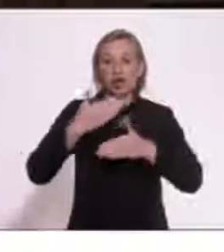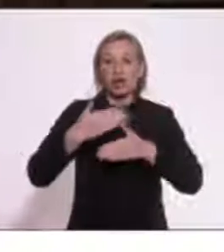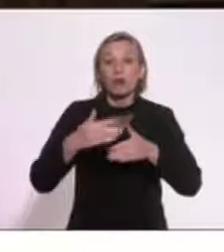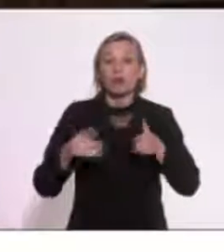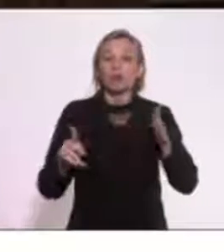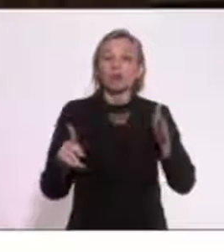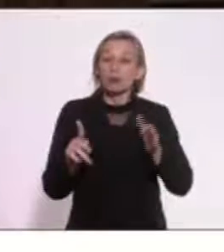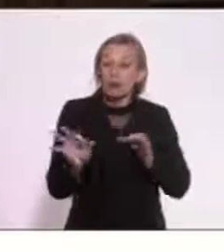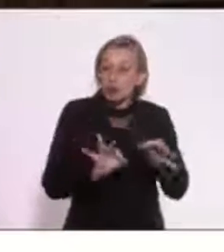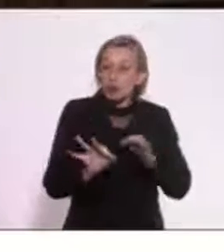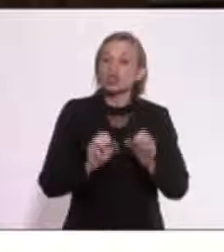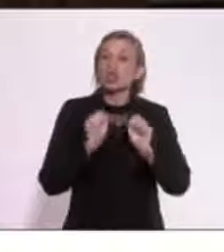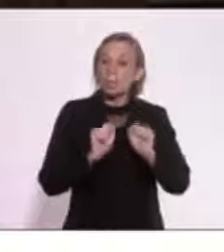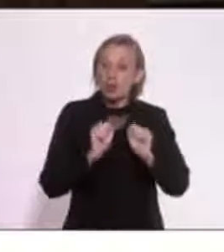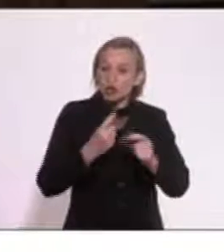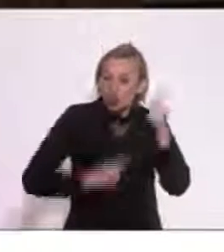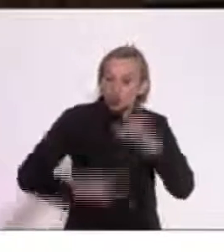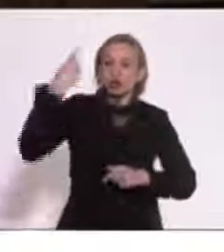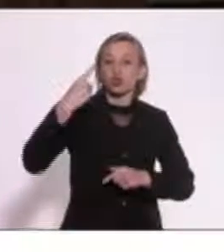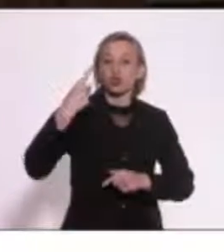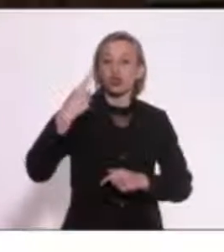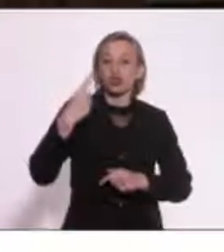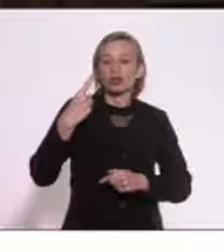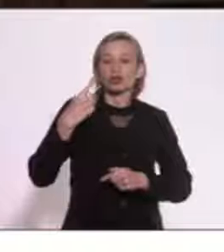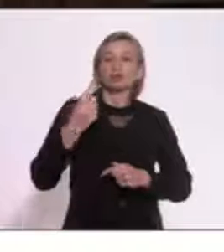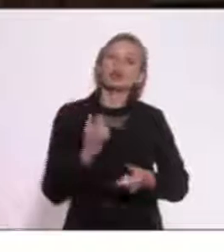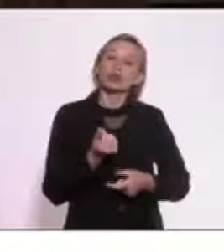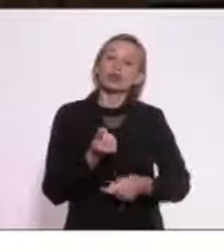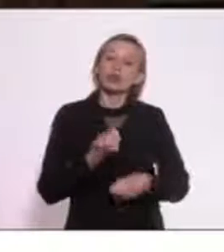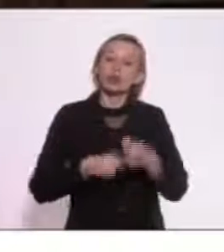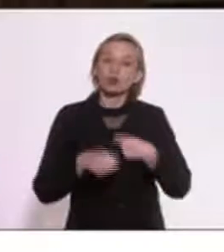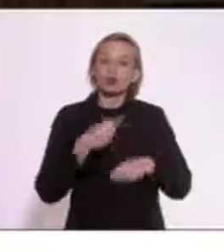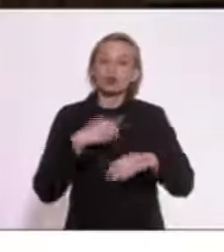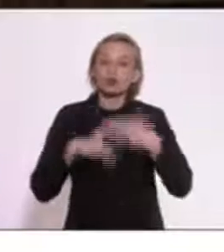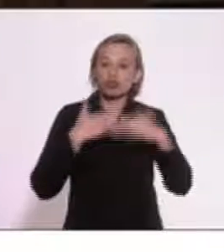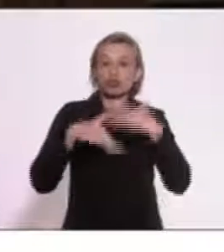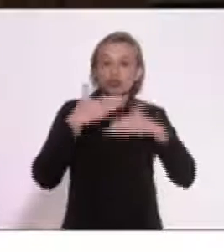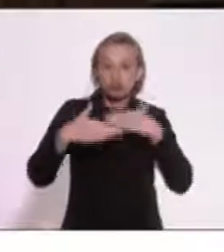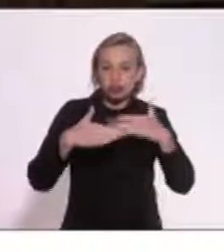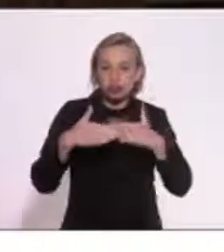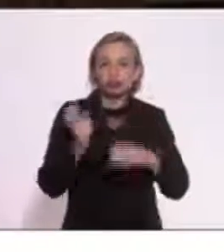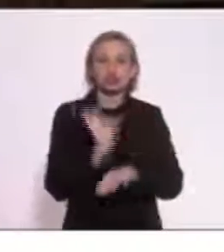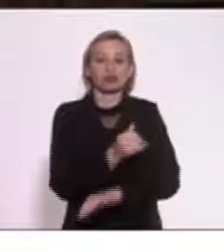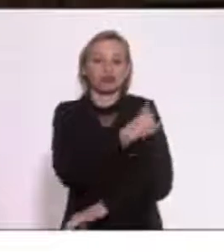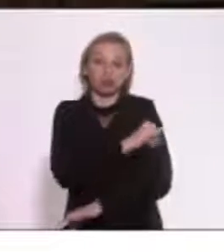que possam alavancar a situação econômica e o desenvolvimento do